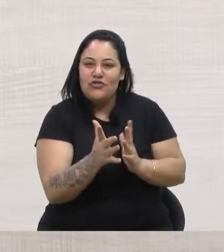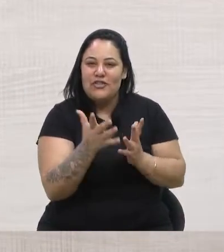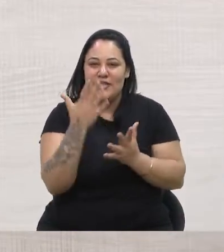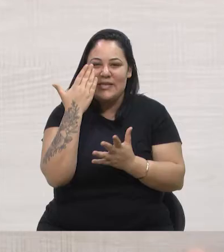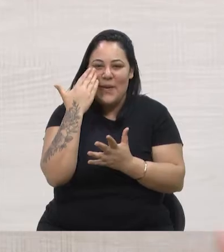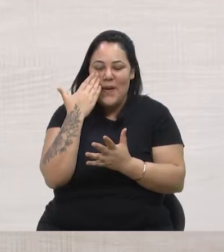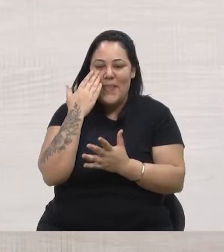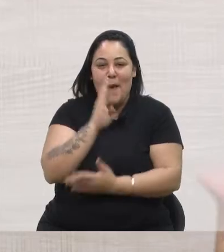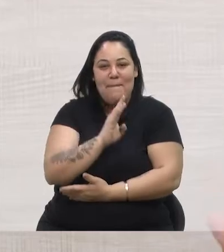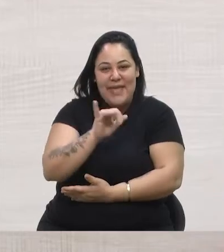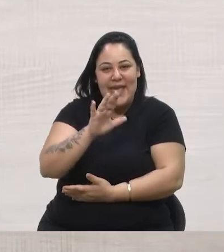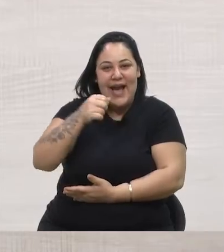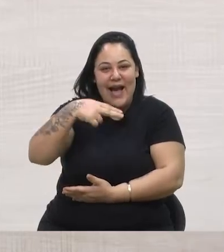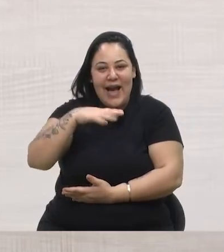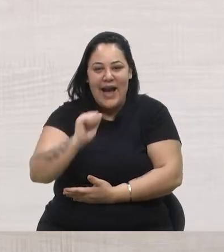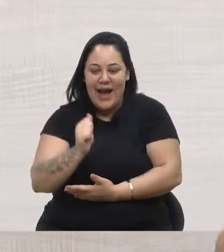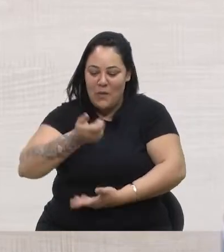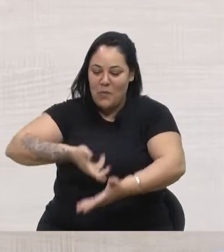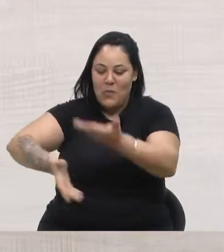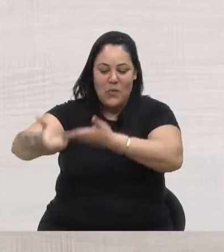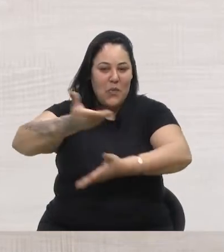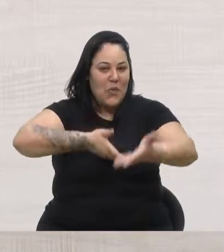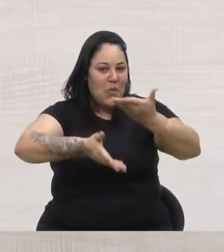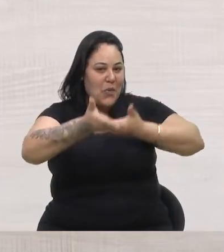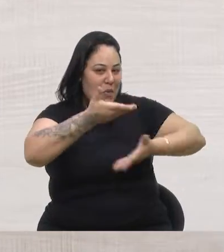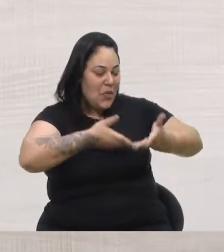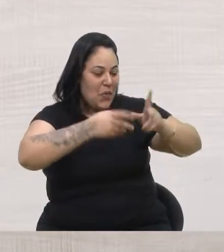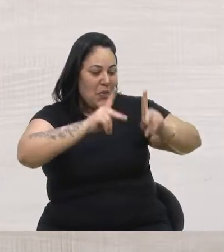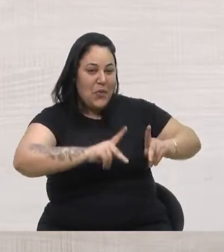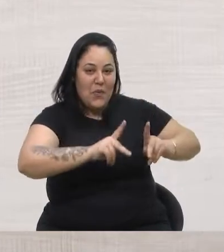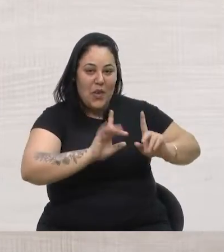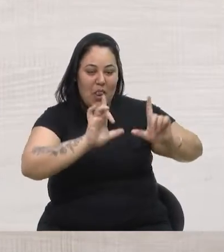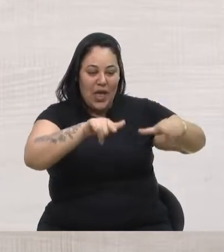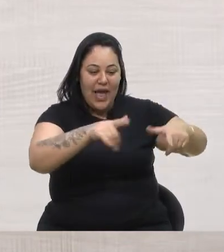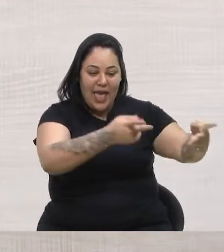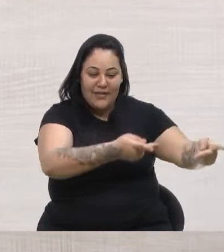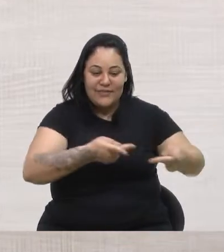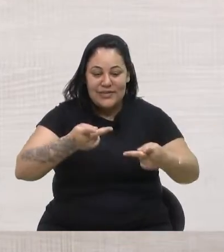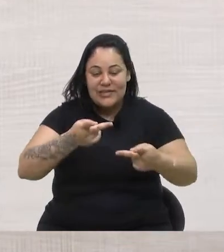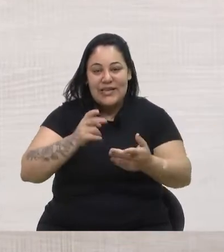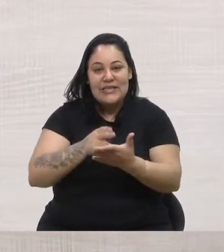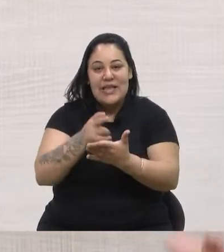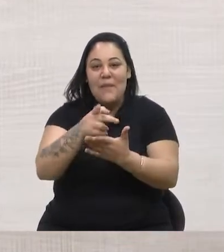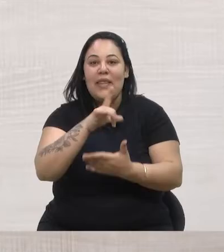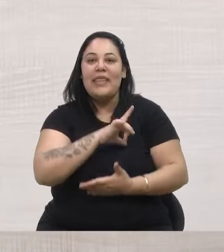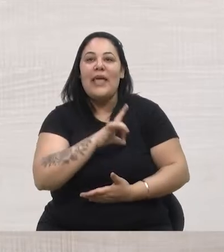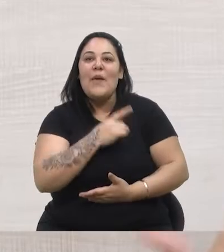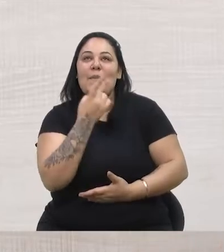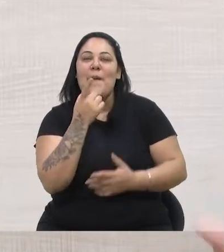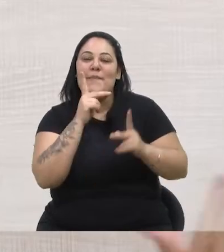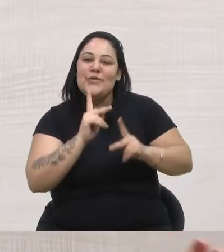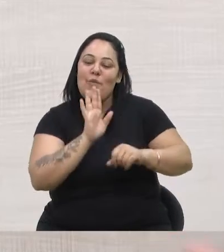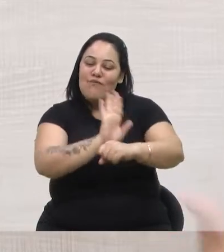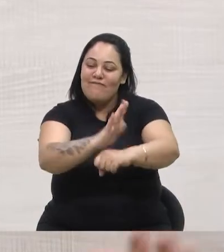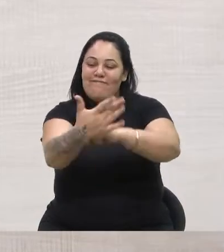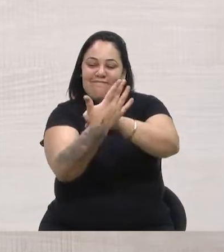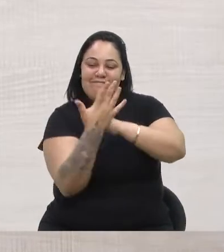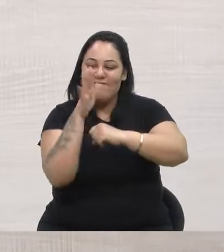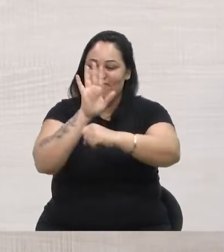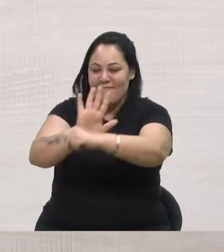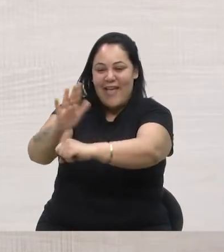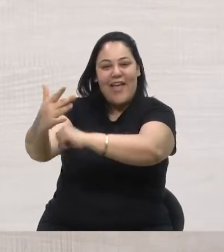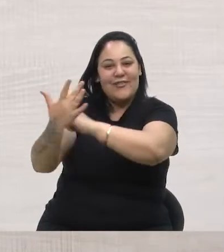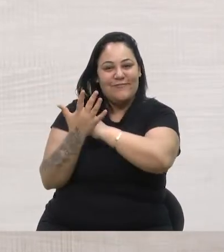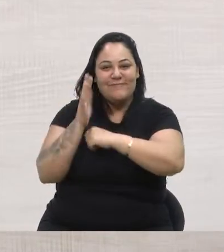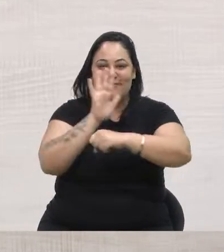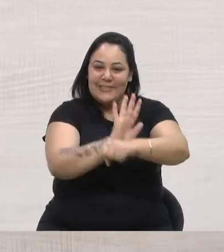atitudes e ações da personagem interagindo com pessoas do lugar onde ela visita e sempre tem alguém ajudando